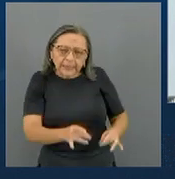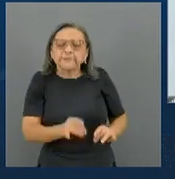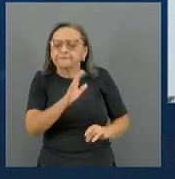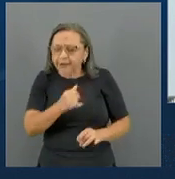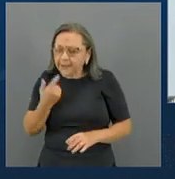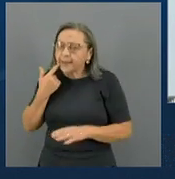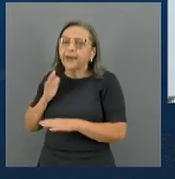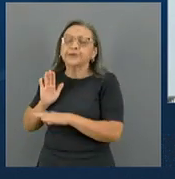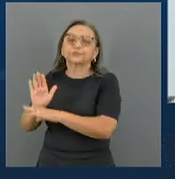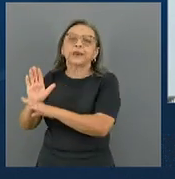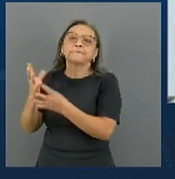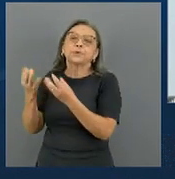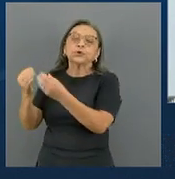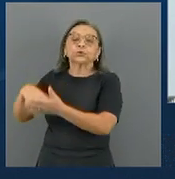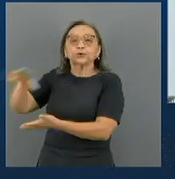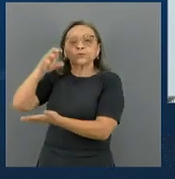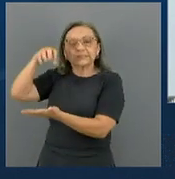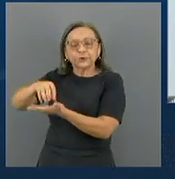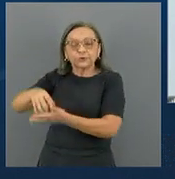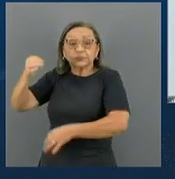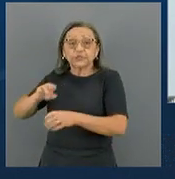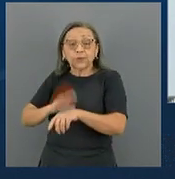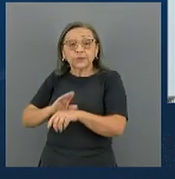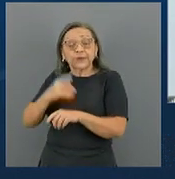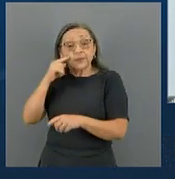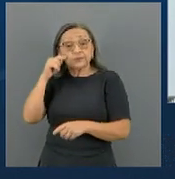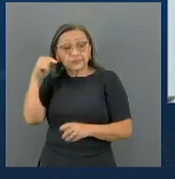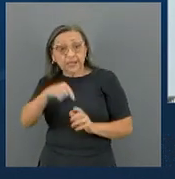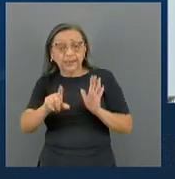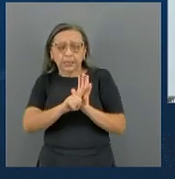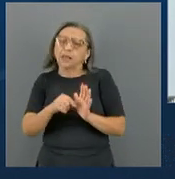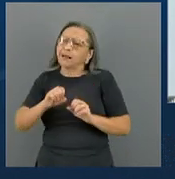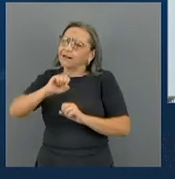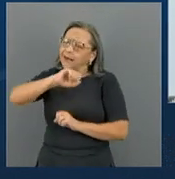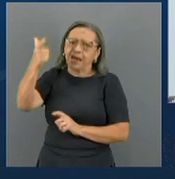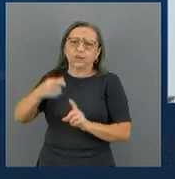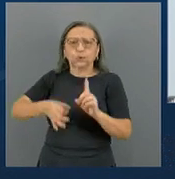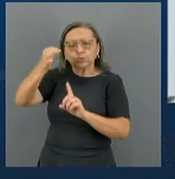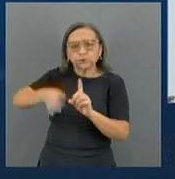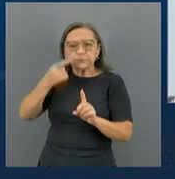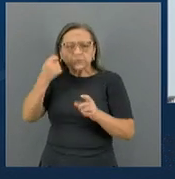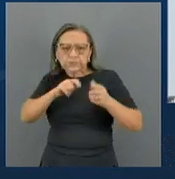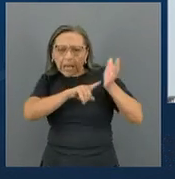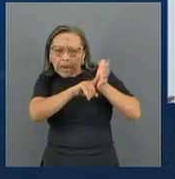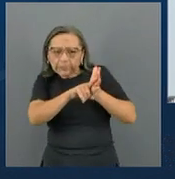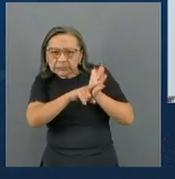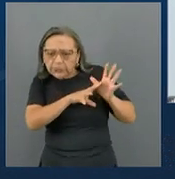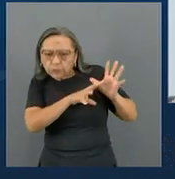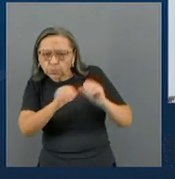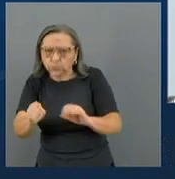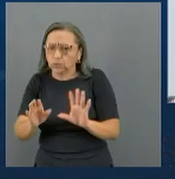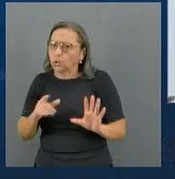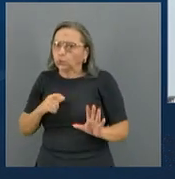auxiliar muito na aplicação da lei. Claro que o juiz, ele sempre vai ter que analisar o caso concreto, não se está